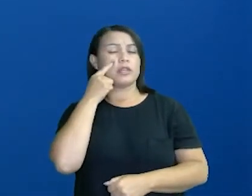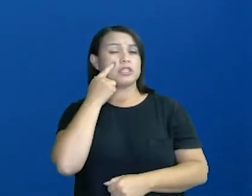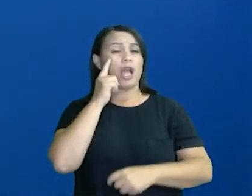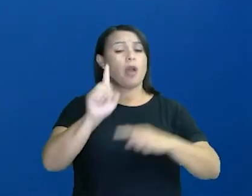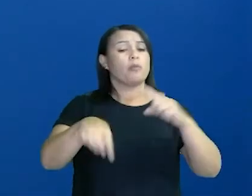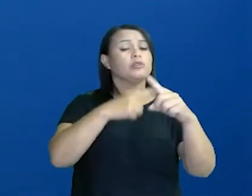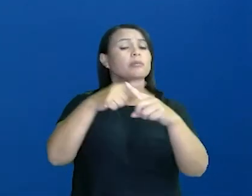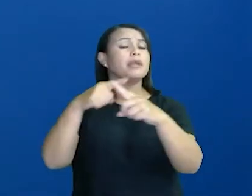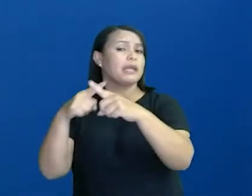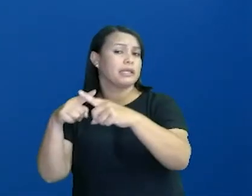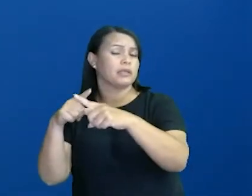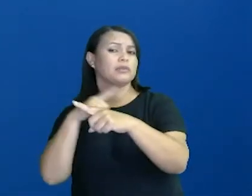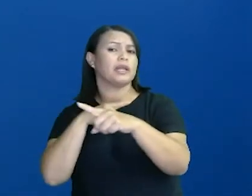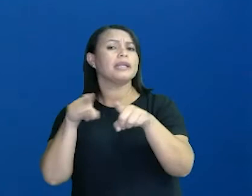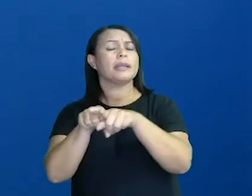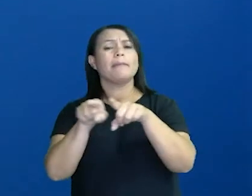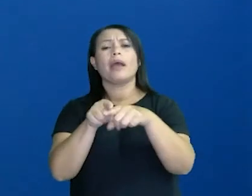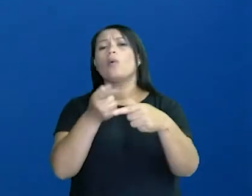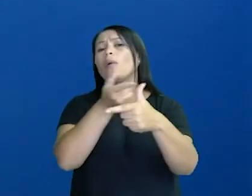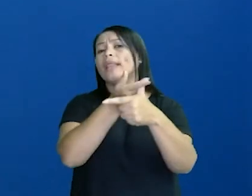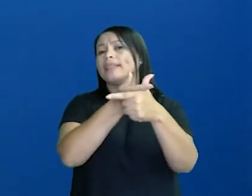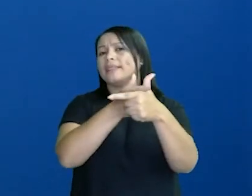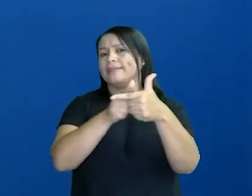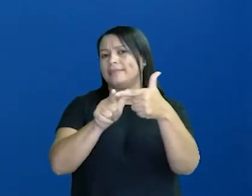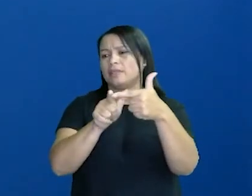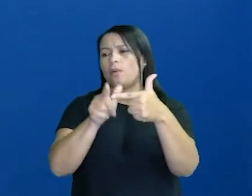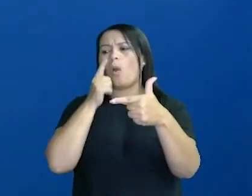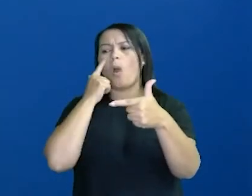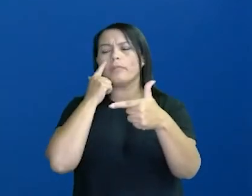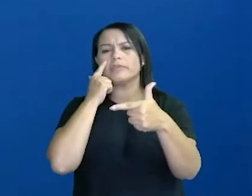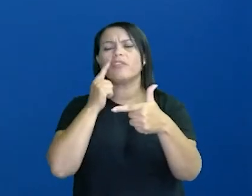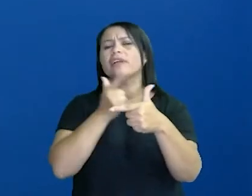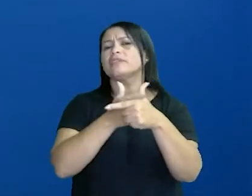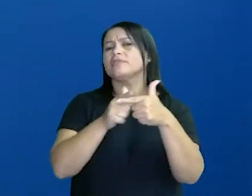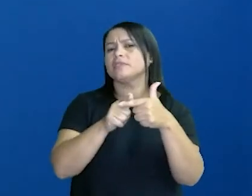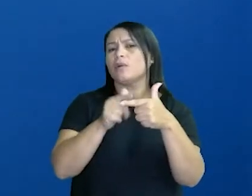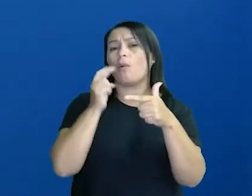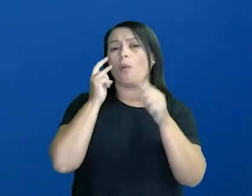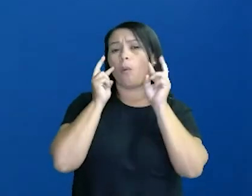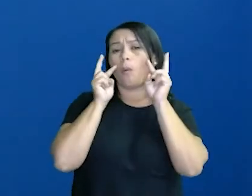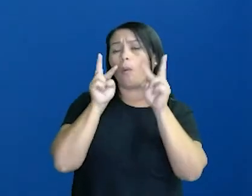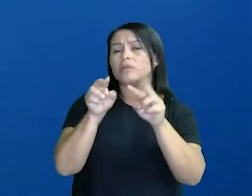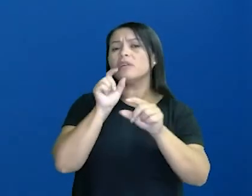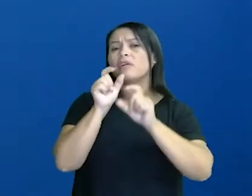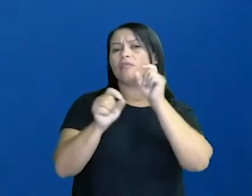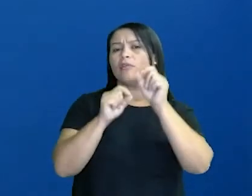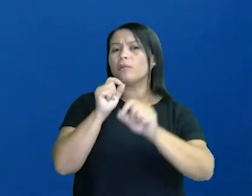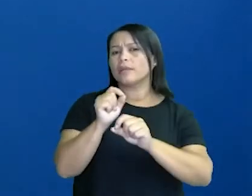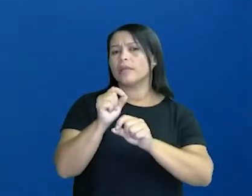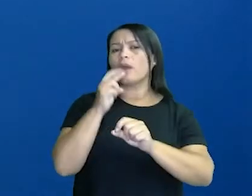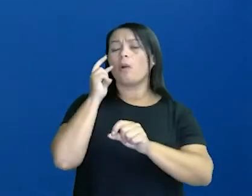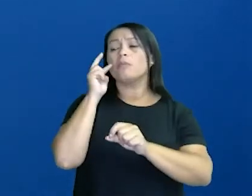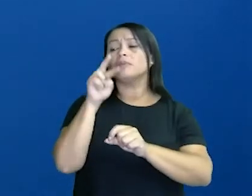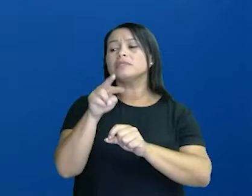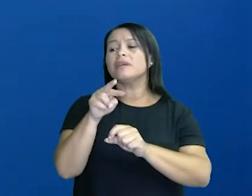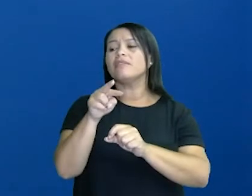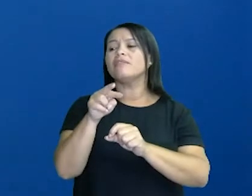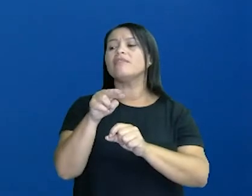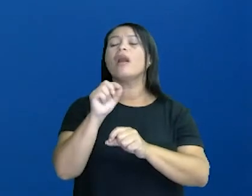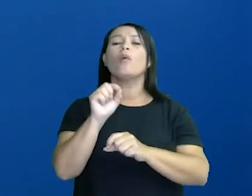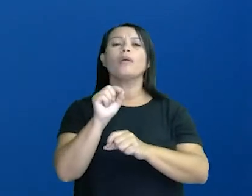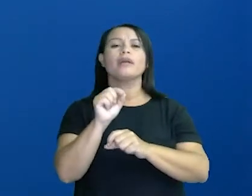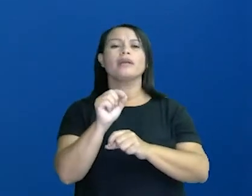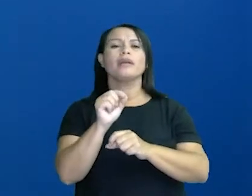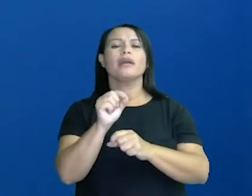multiplicação tem uma divisão Tá aí a gente observa o que a gente vai observar o